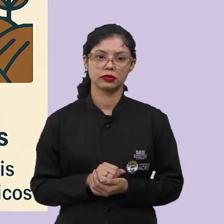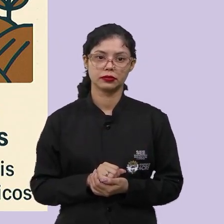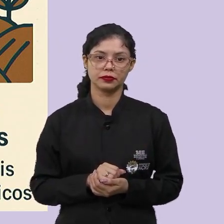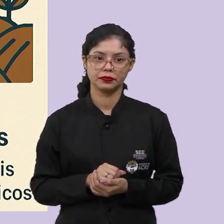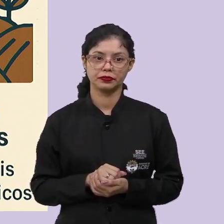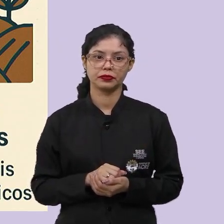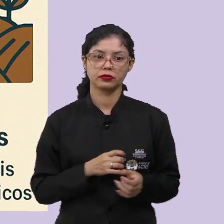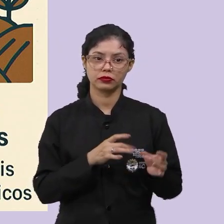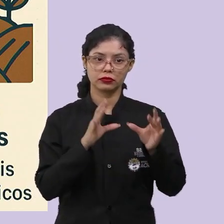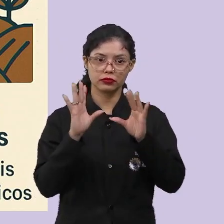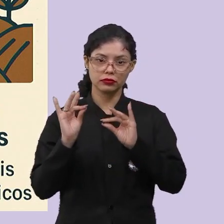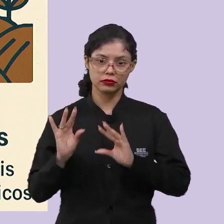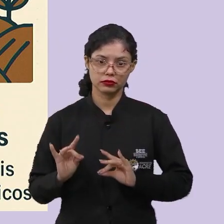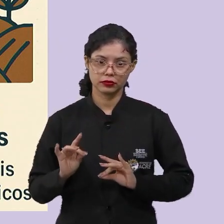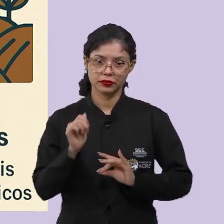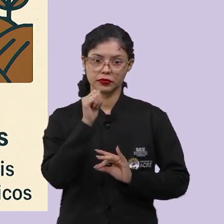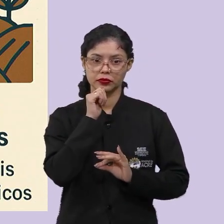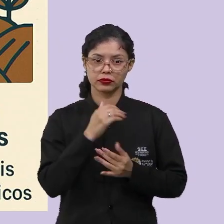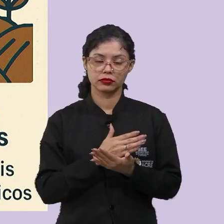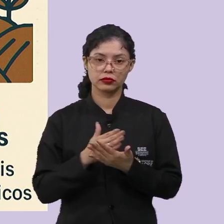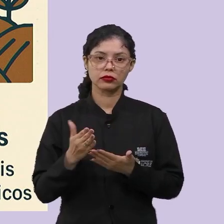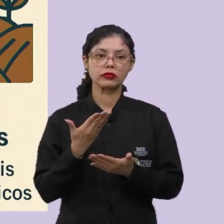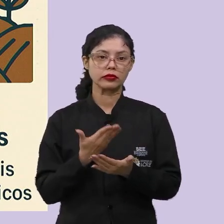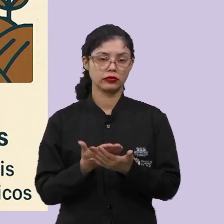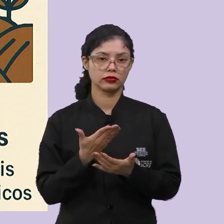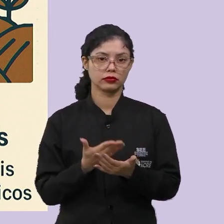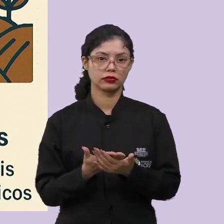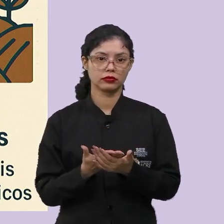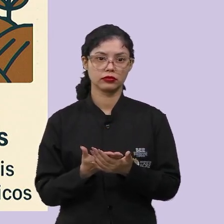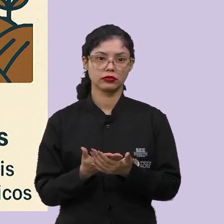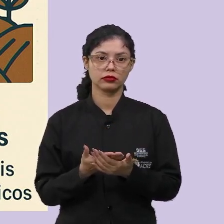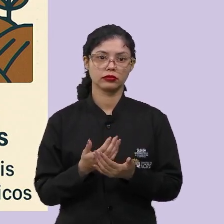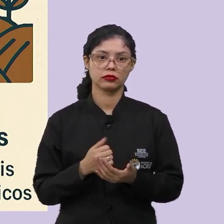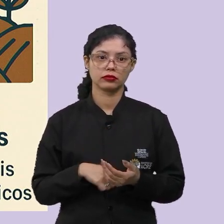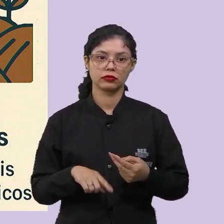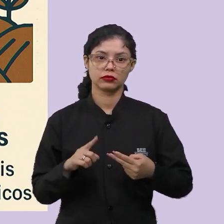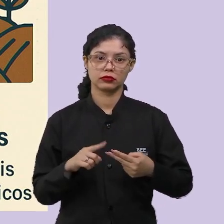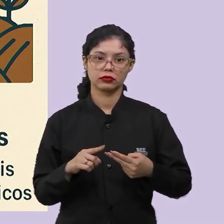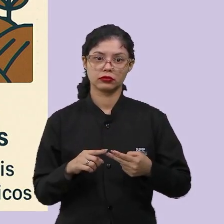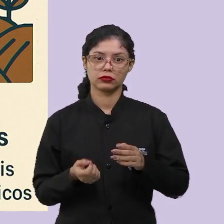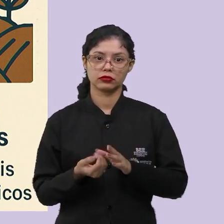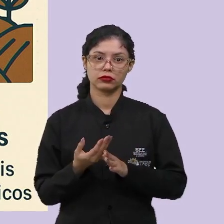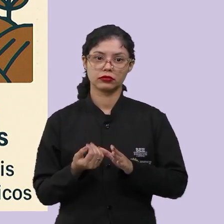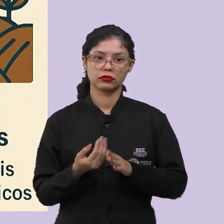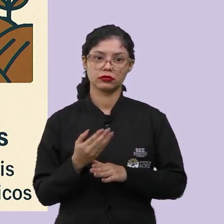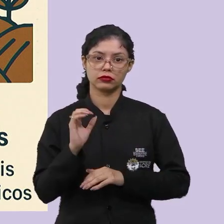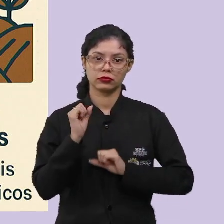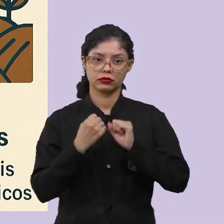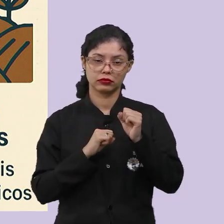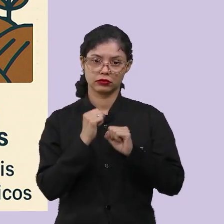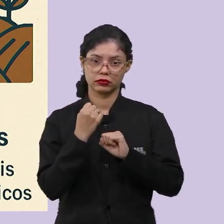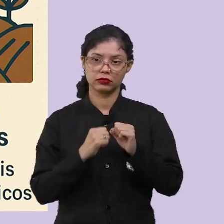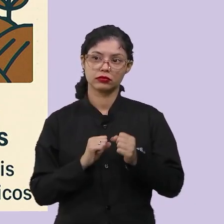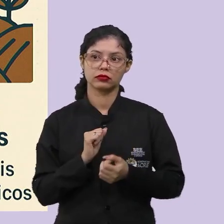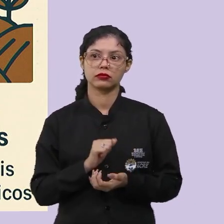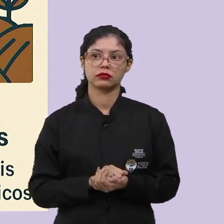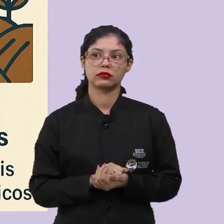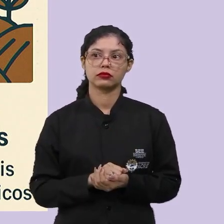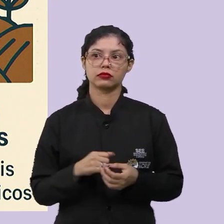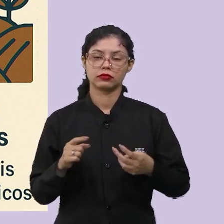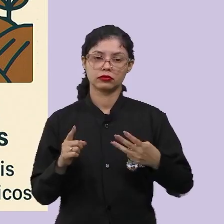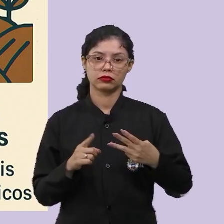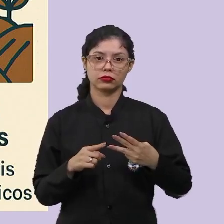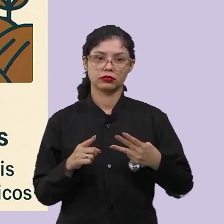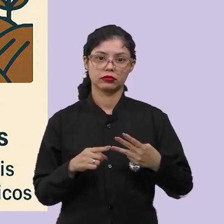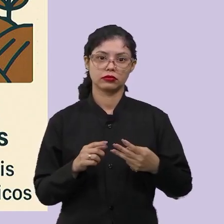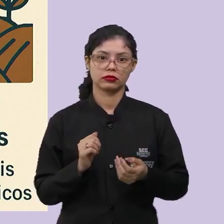destacamos, iniciamos a nossa aula falando da questão do consumo. Segundo, a produção industrial. E o terceiro,